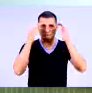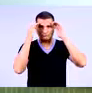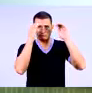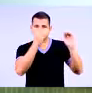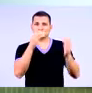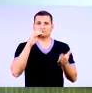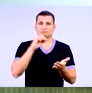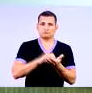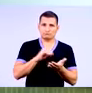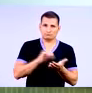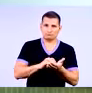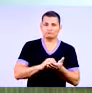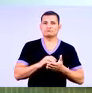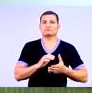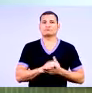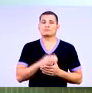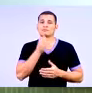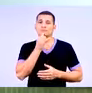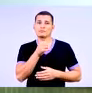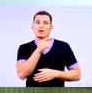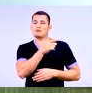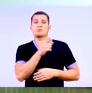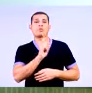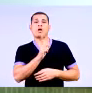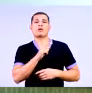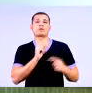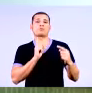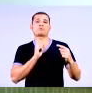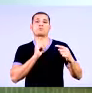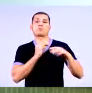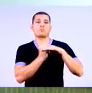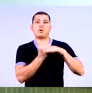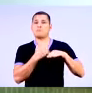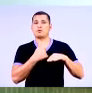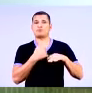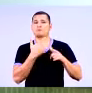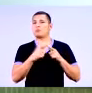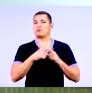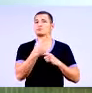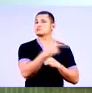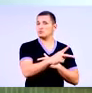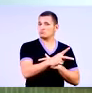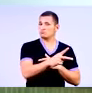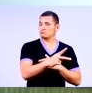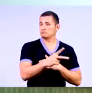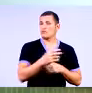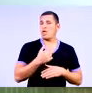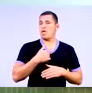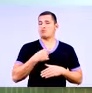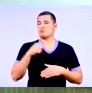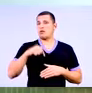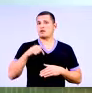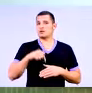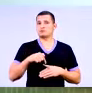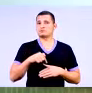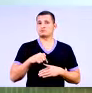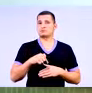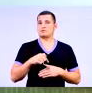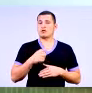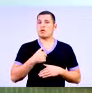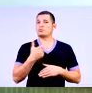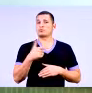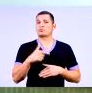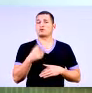se ele não é igual a mim, o problema é dele, né? E não meu. Bom, se eu estou aqui no meu canto e eu não tenho